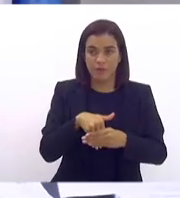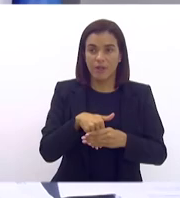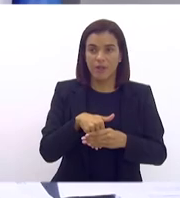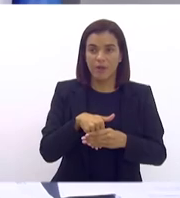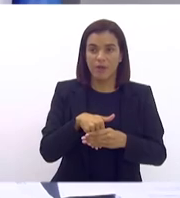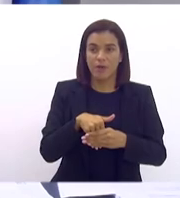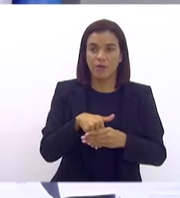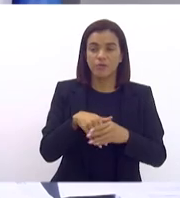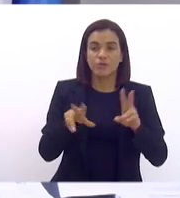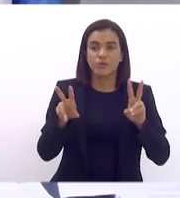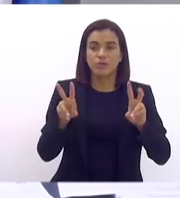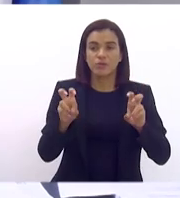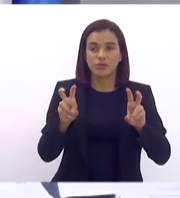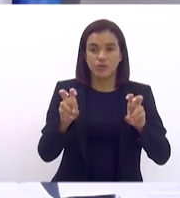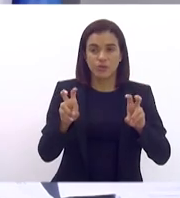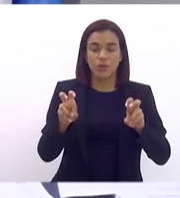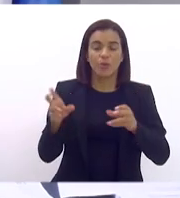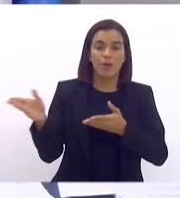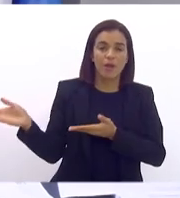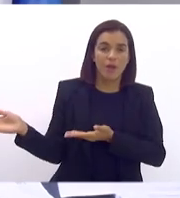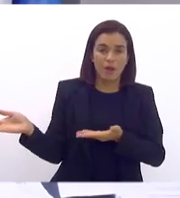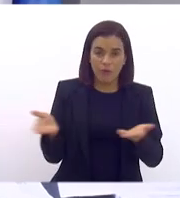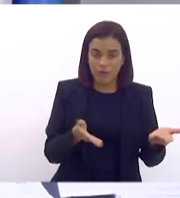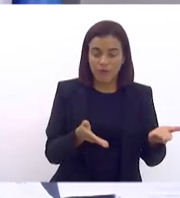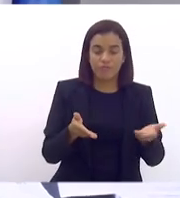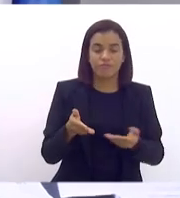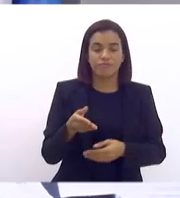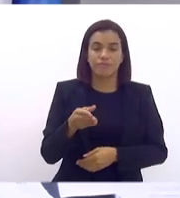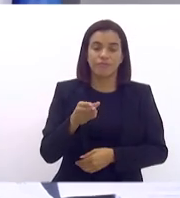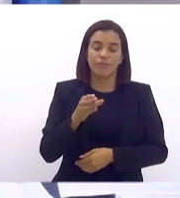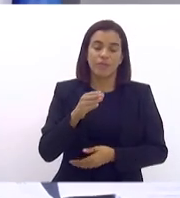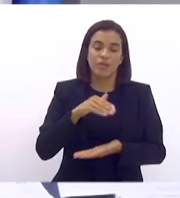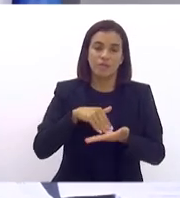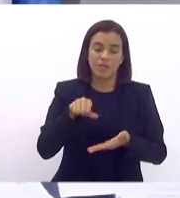com relação à convocação do secretário de Polícia Civil.